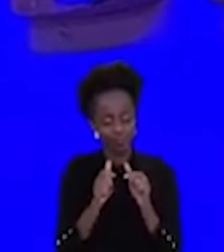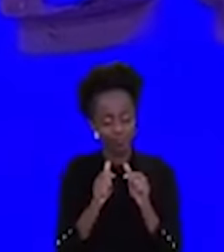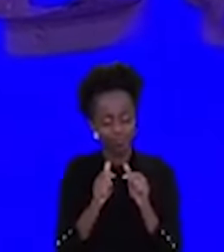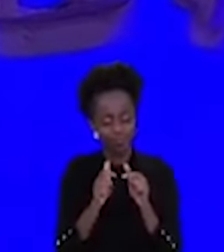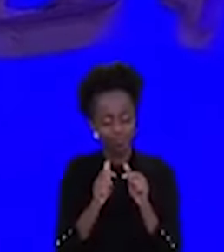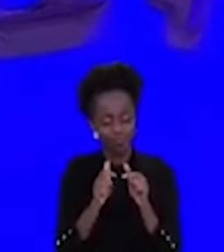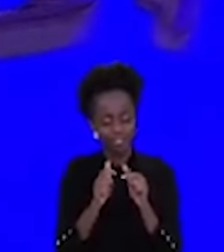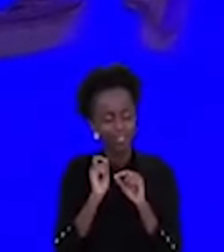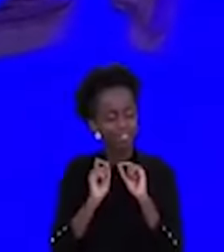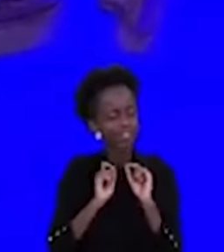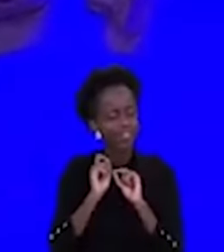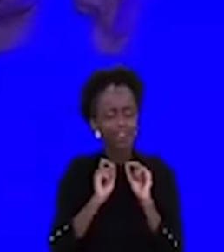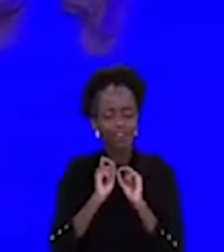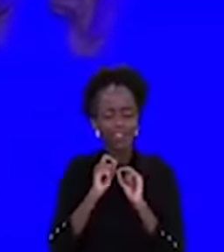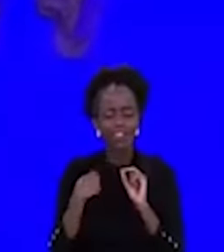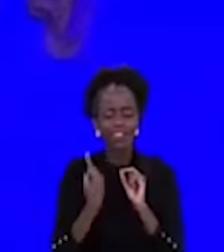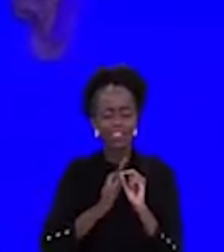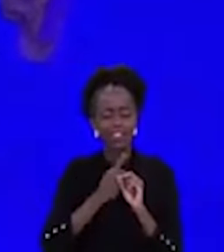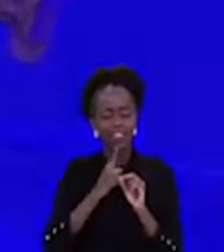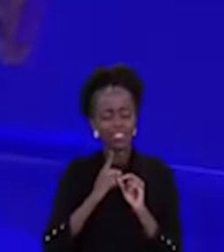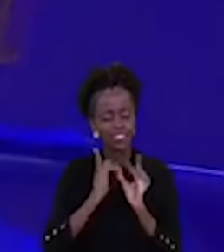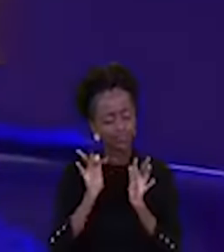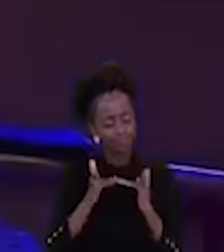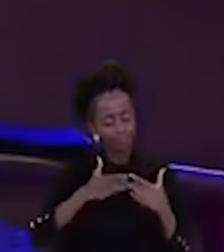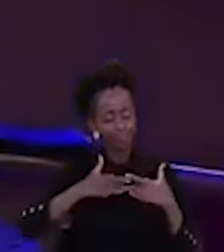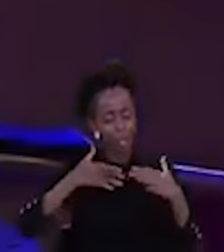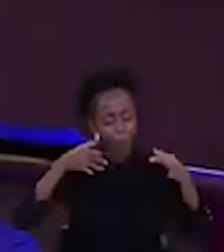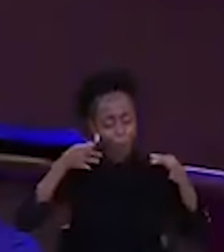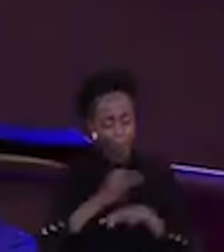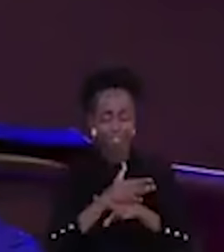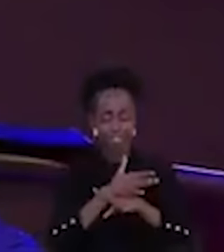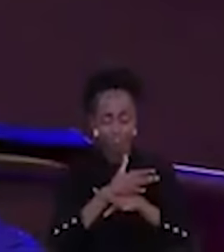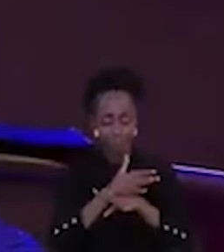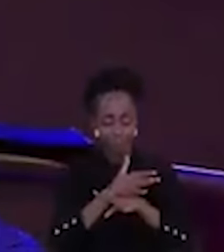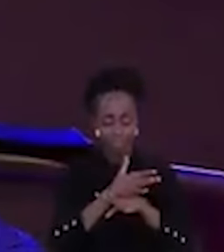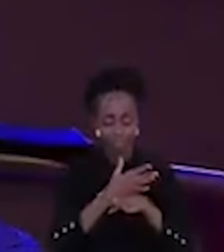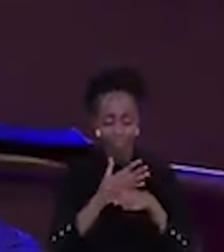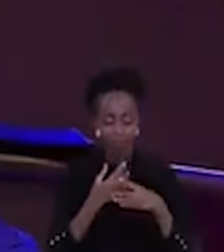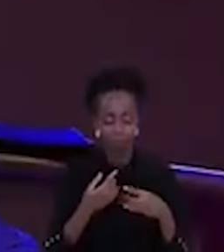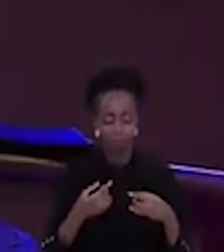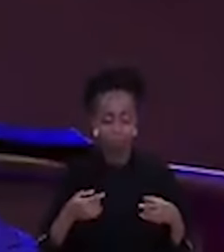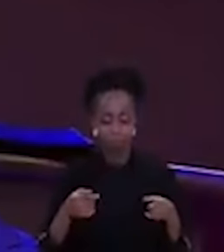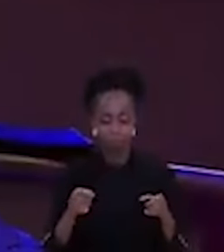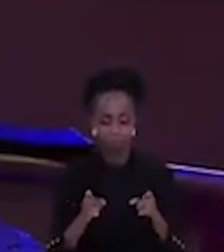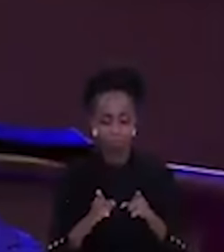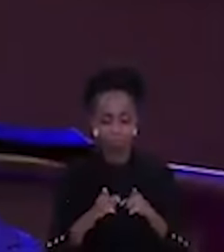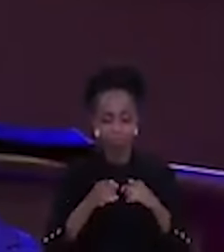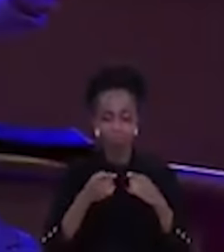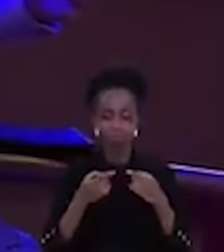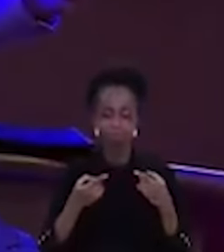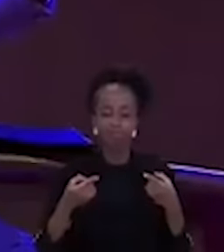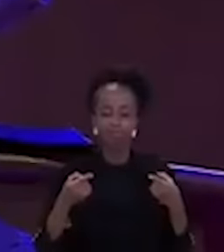que é o poço aonde nós saciamos a nossa sede. No poço Te encontrei. Diga para Ele, aqui